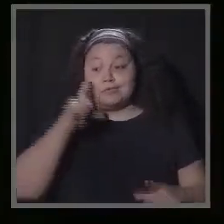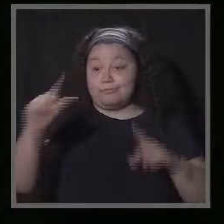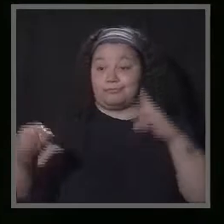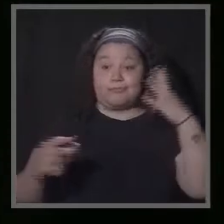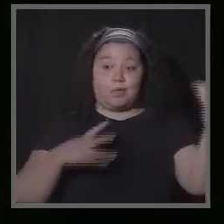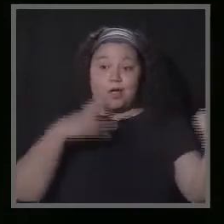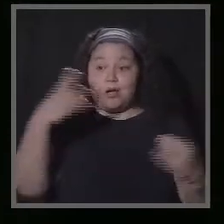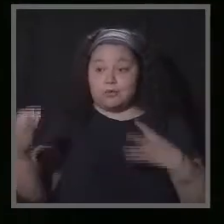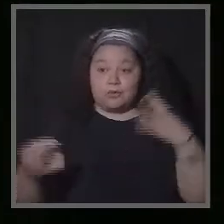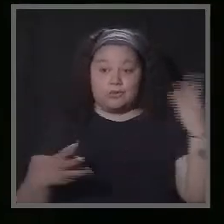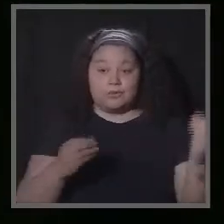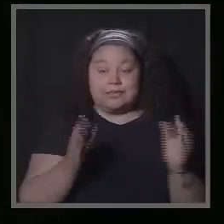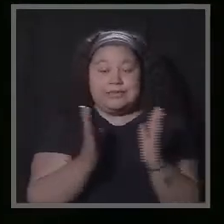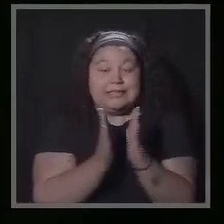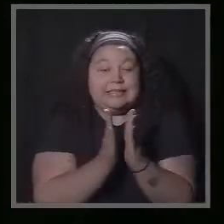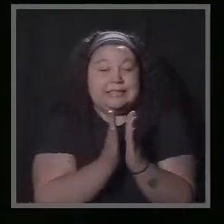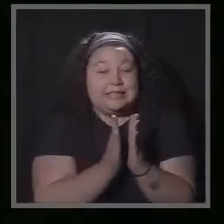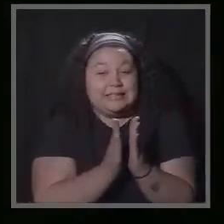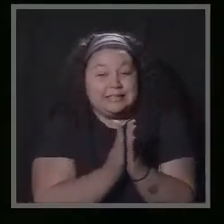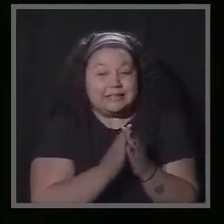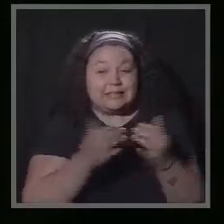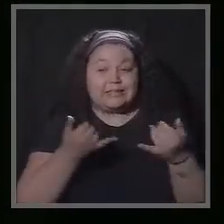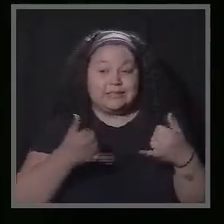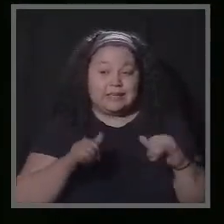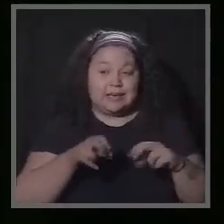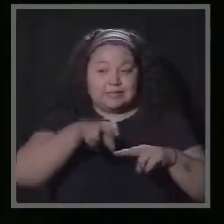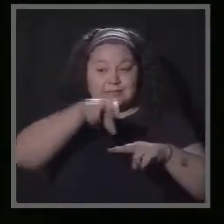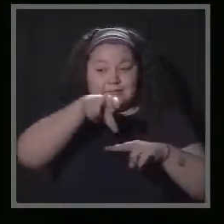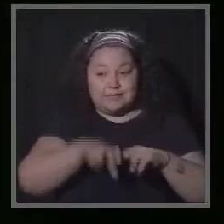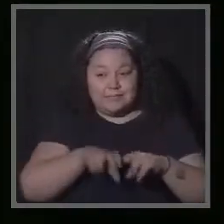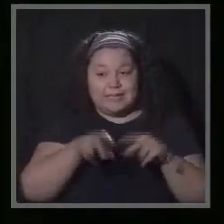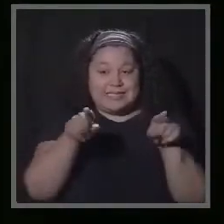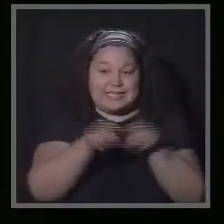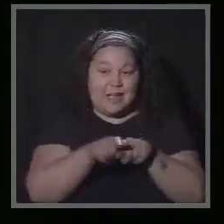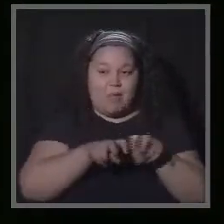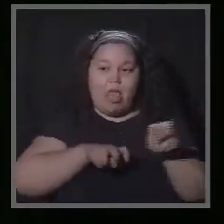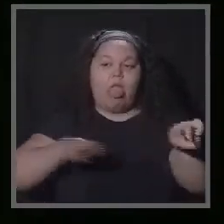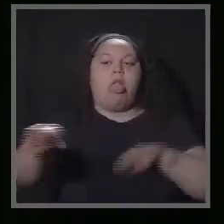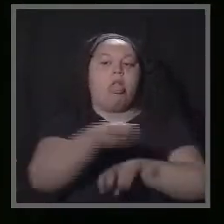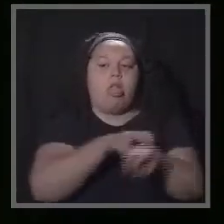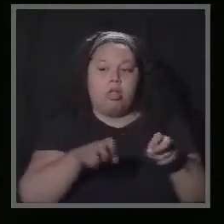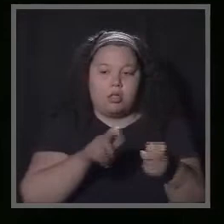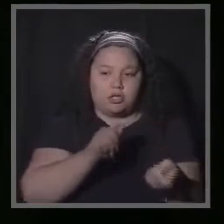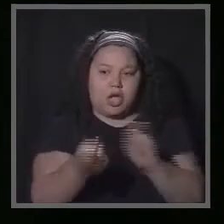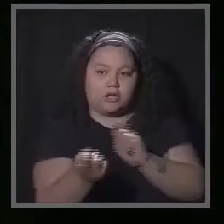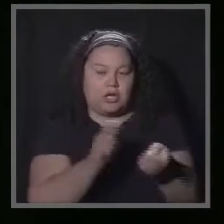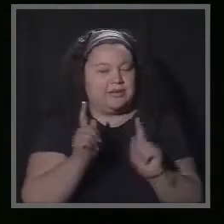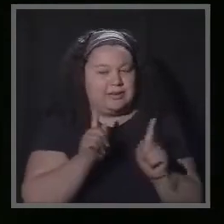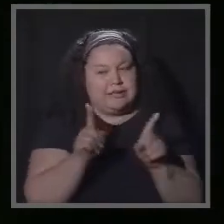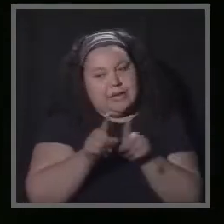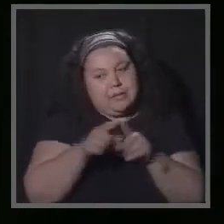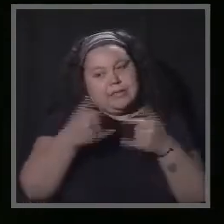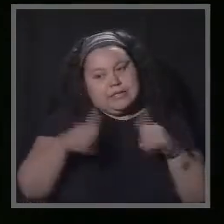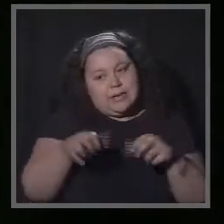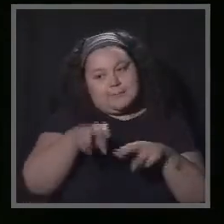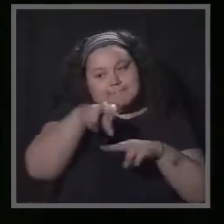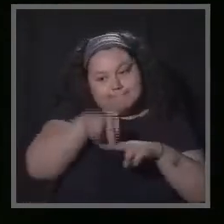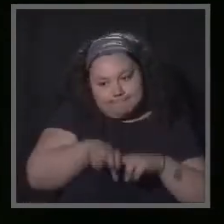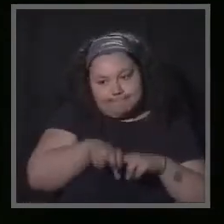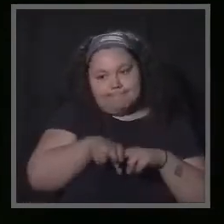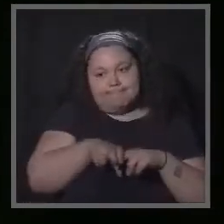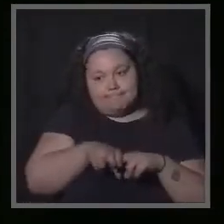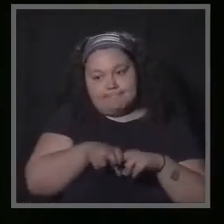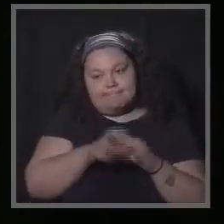ausentem, voltarem para a mesma cadeira durante todo o período da conferência, por uma questão, já sabem qual é, é escusado.